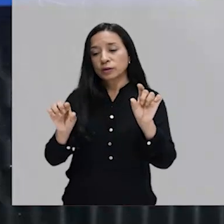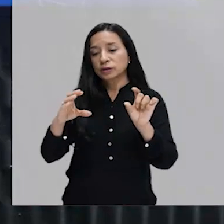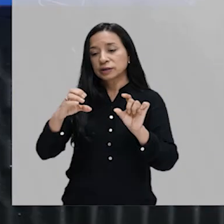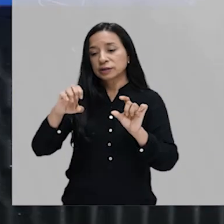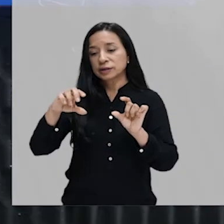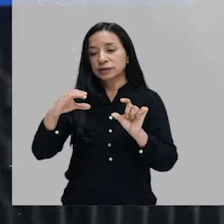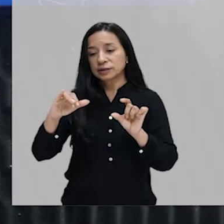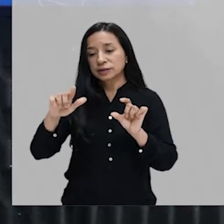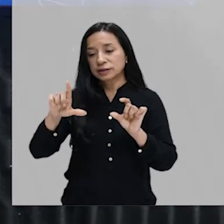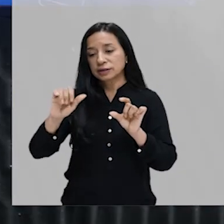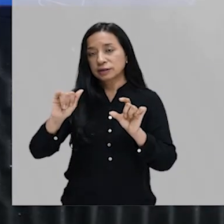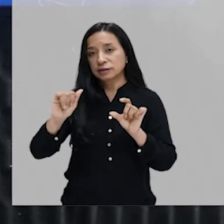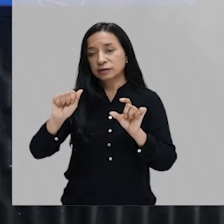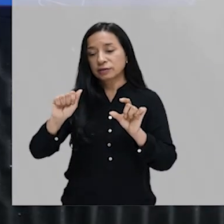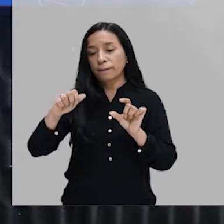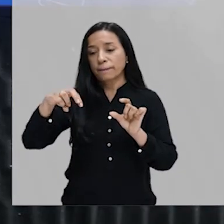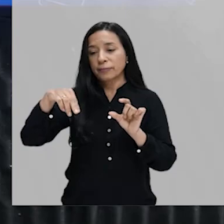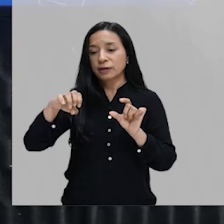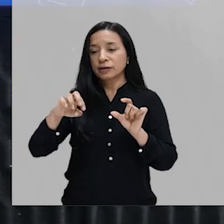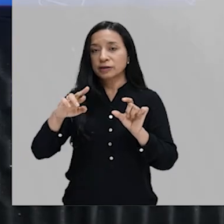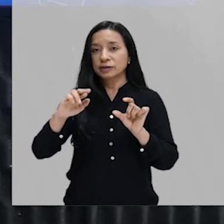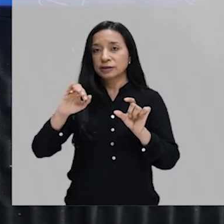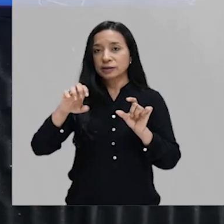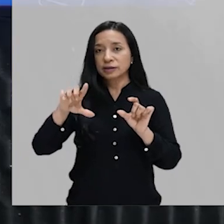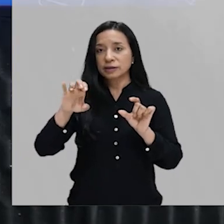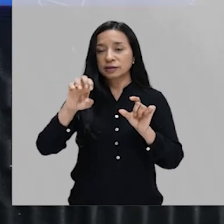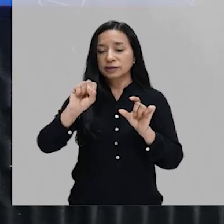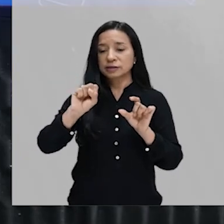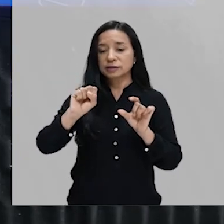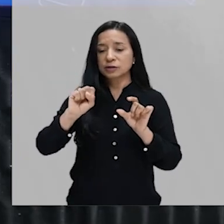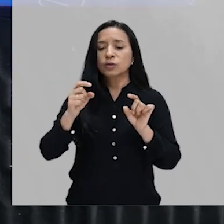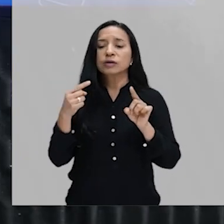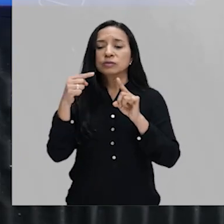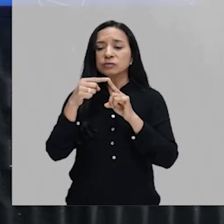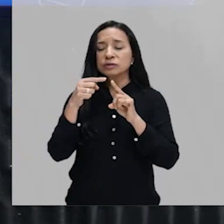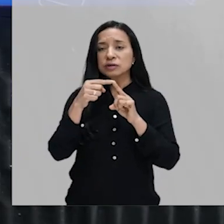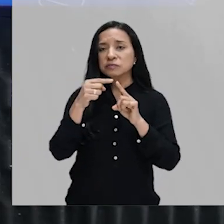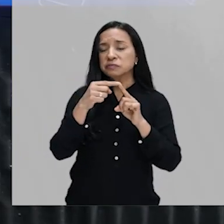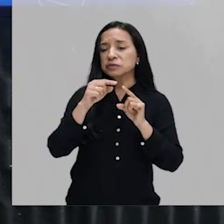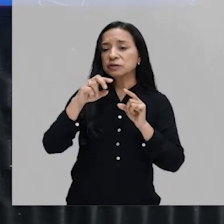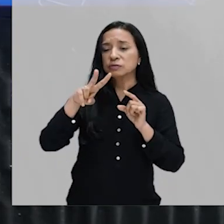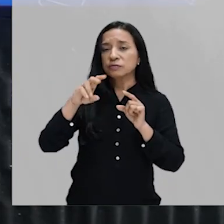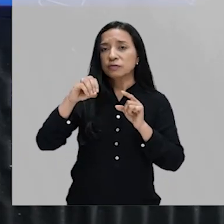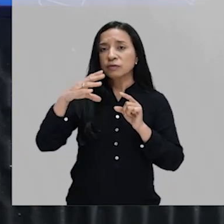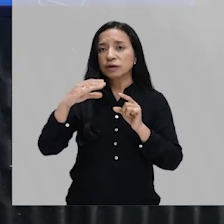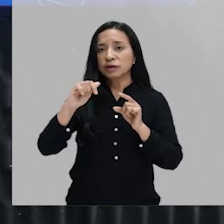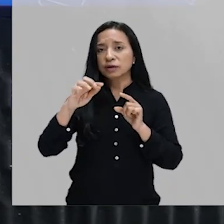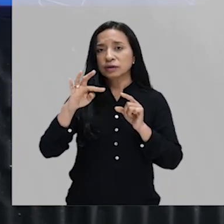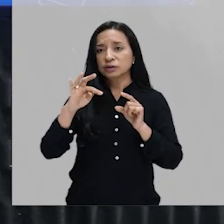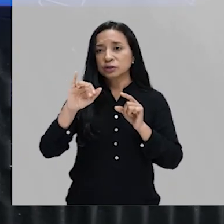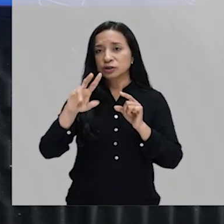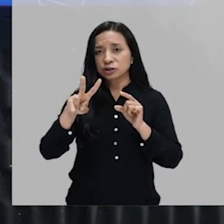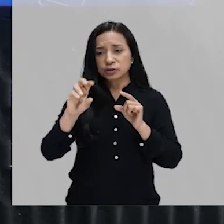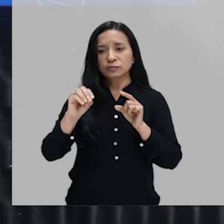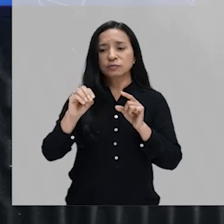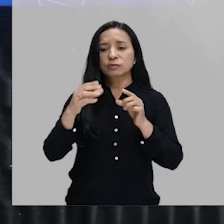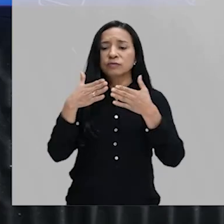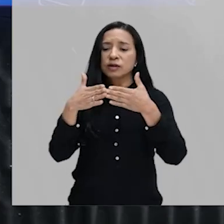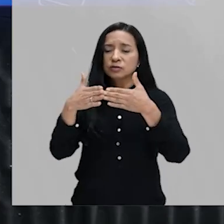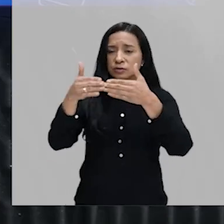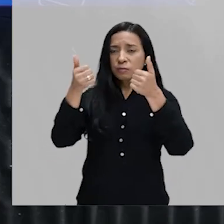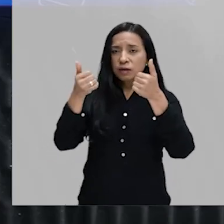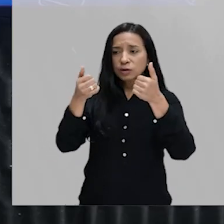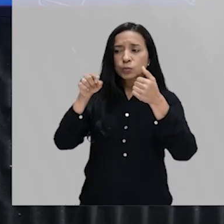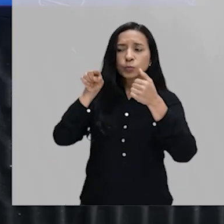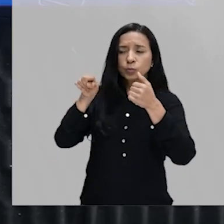Meirelles. Quando que vai ter função de vocativo? Quando tiver, como o próprio nome está dizendo, né? Quando estiver invocando, né? Então ele diz